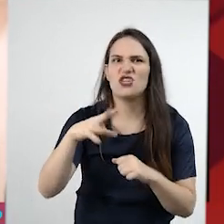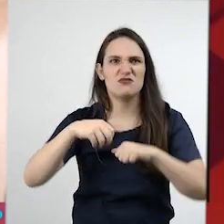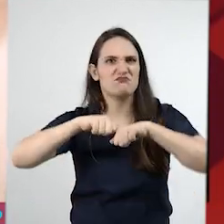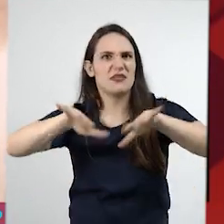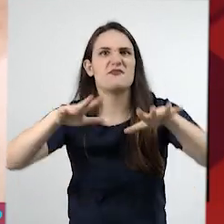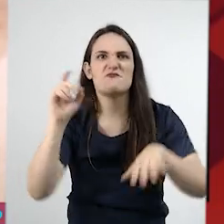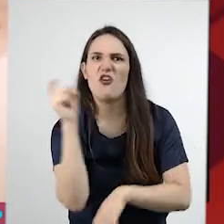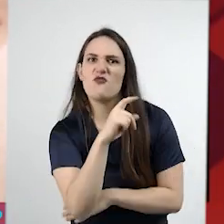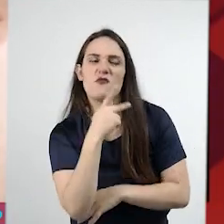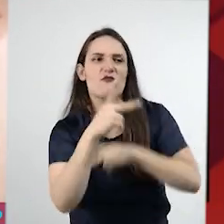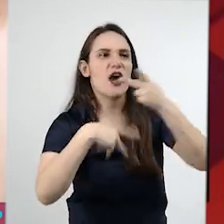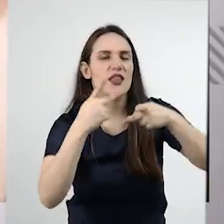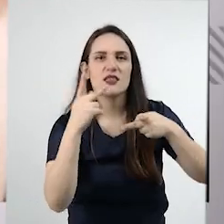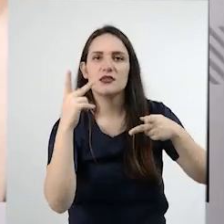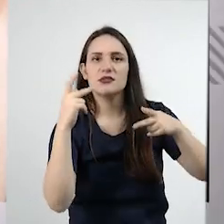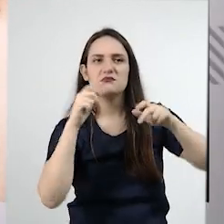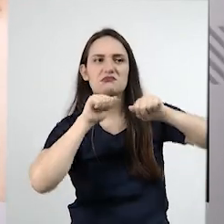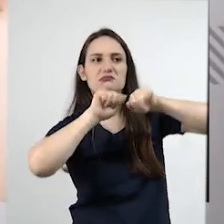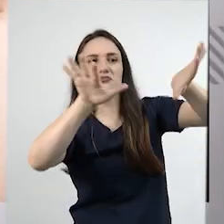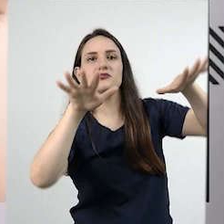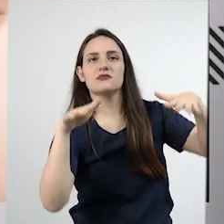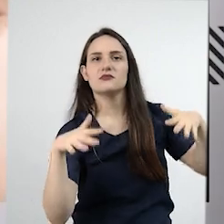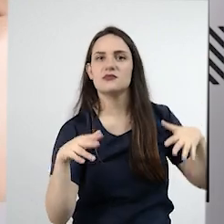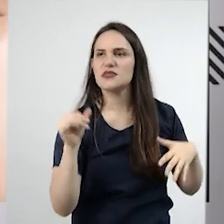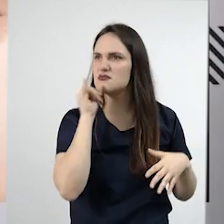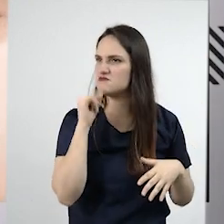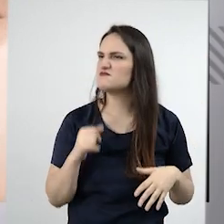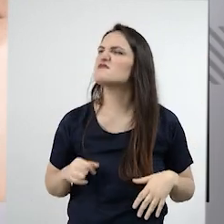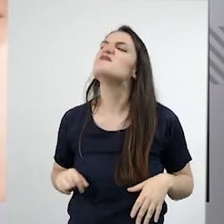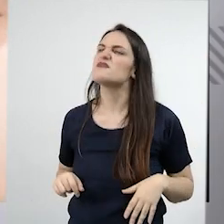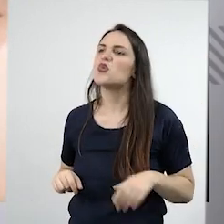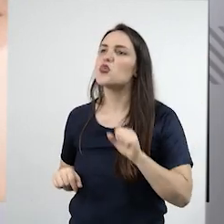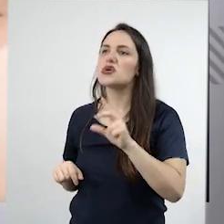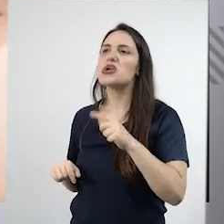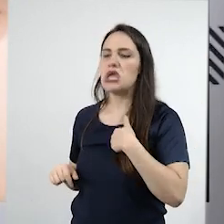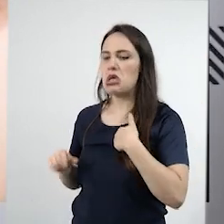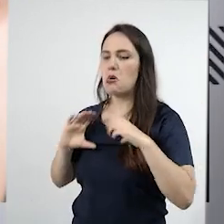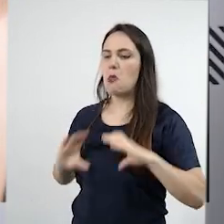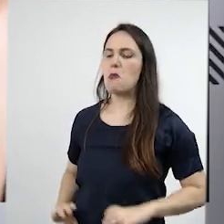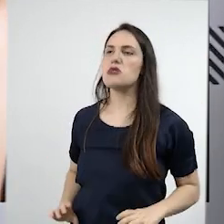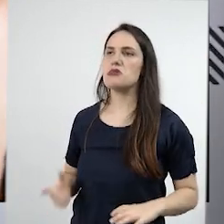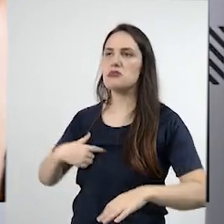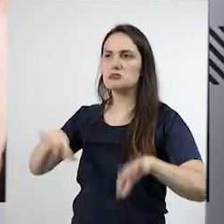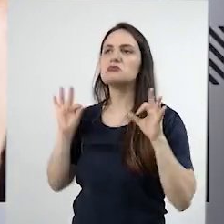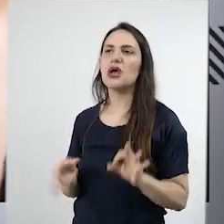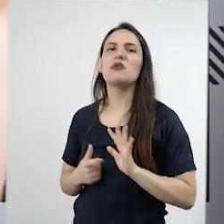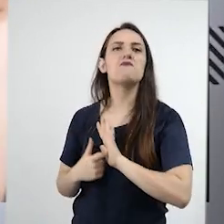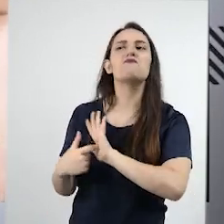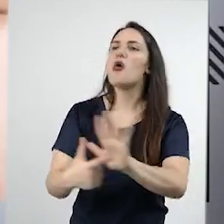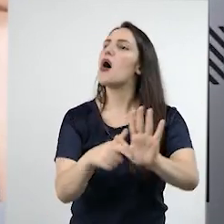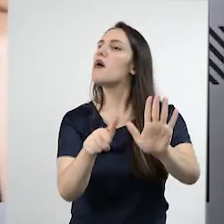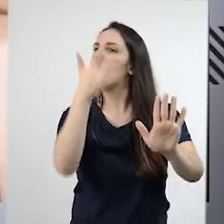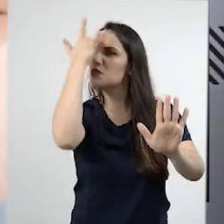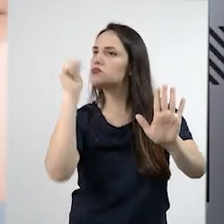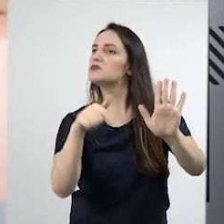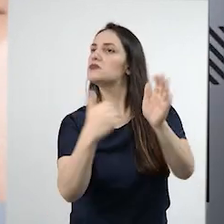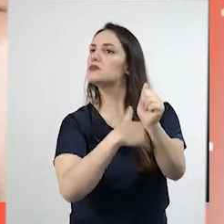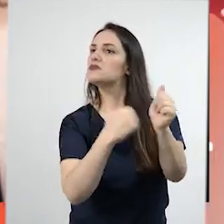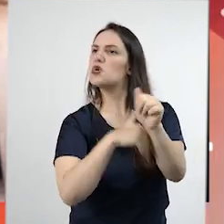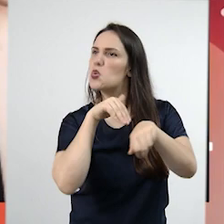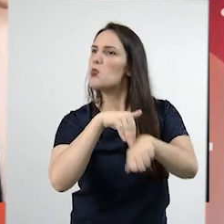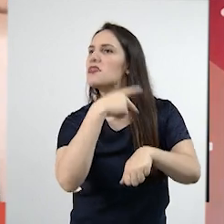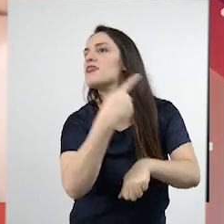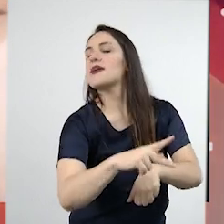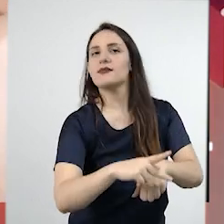sinto injustiçado, eu justifico todo o meu comportamento diante disso, né? Sempre colocando a culpa no outro, nós temos